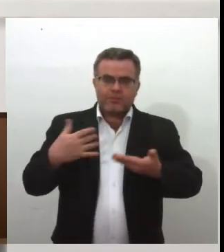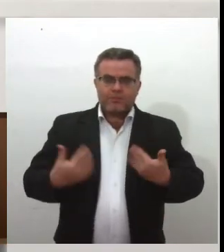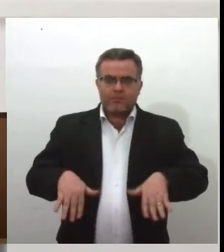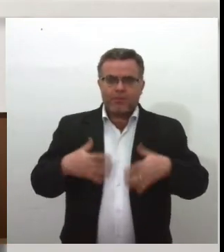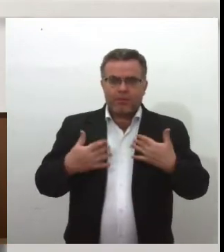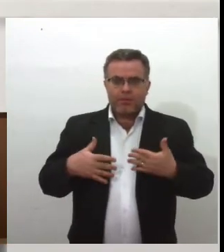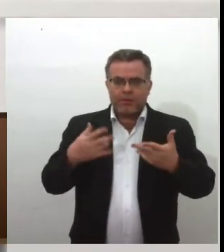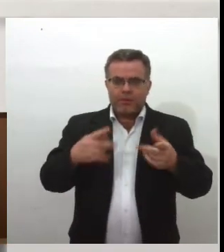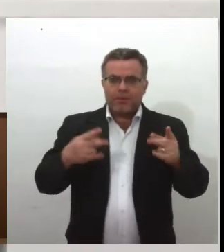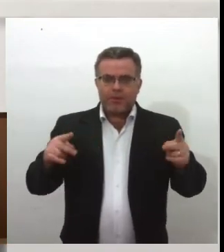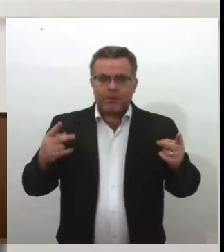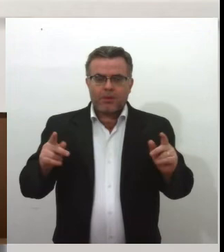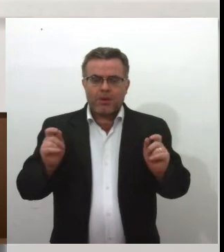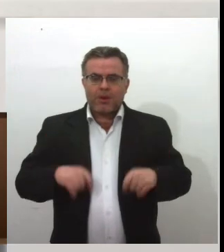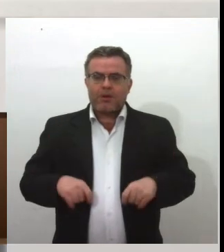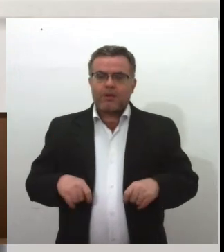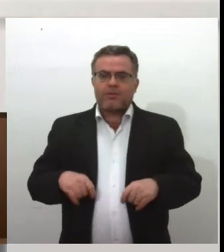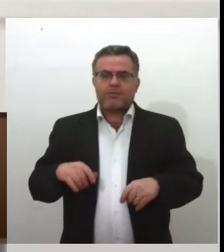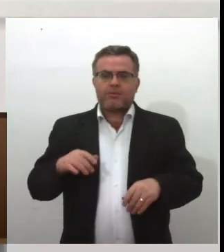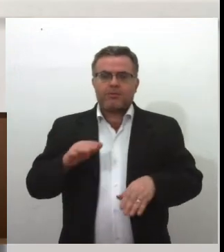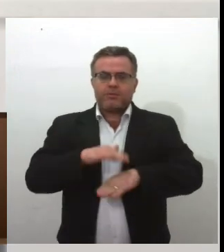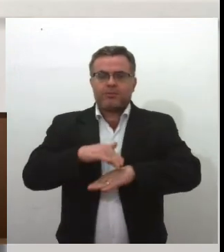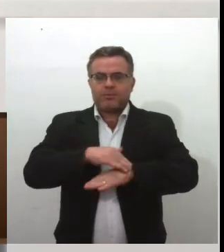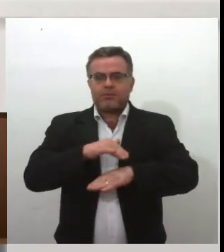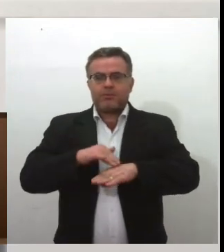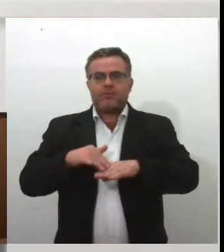eles sentem ao tocarem o corpo dele, porque